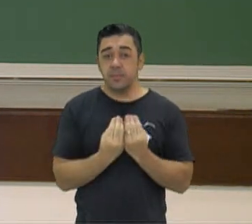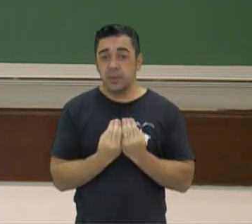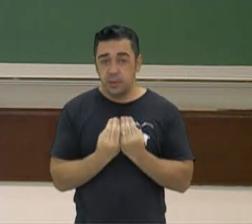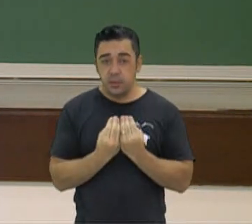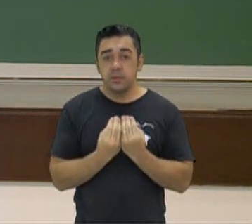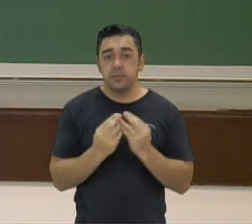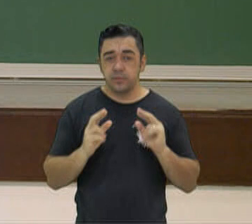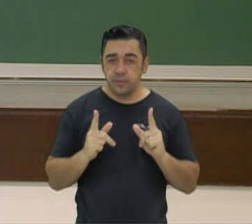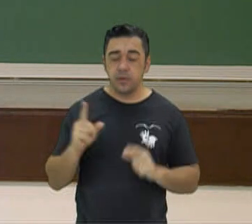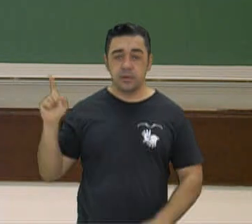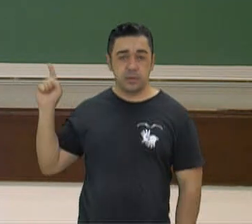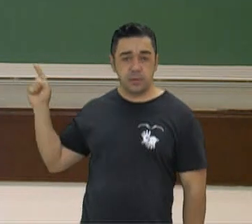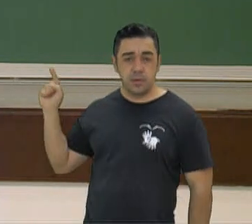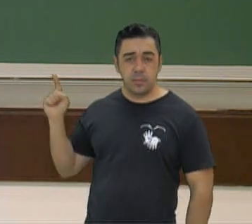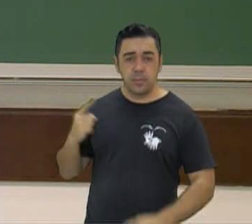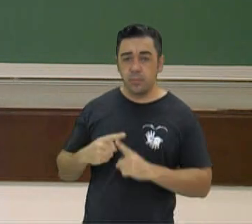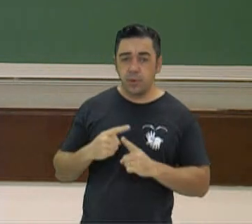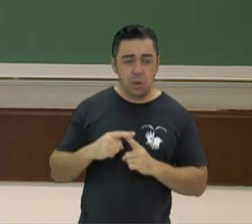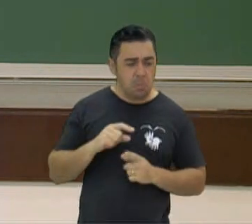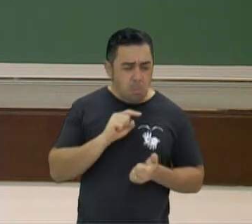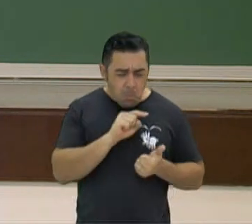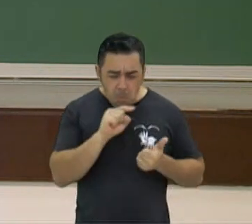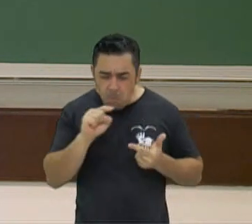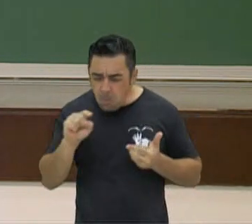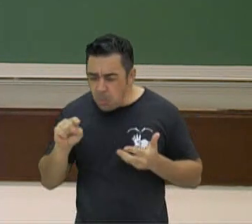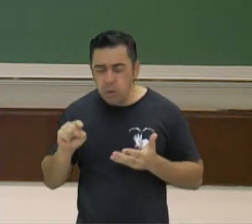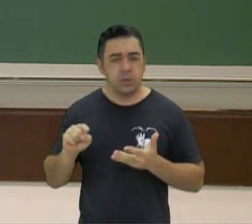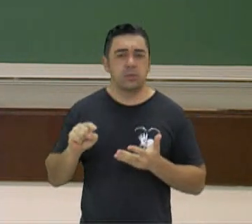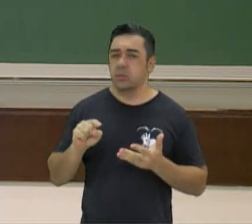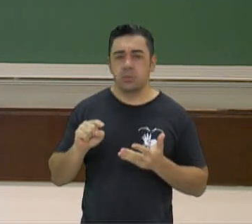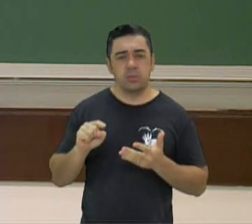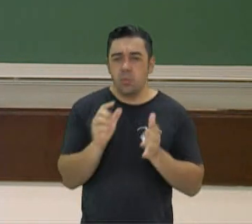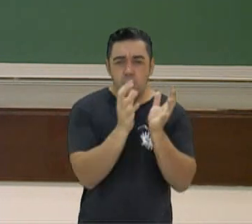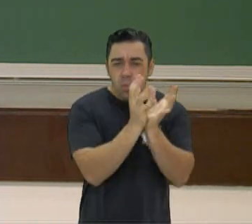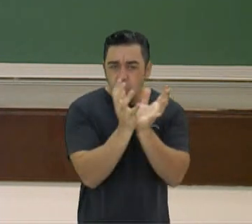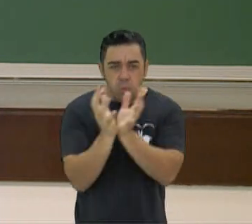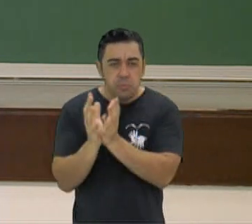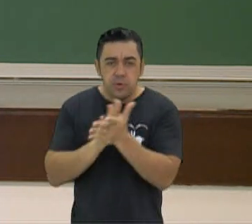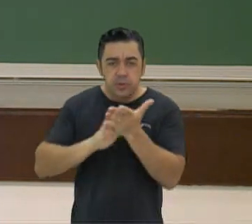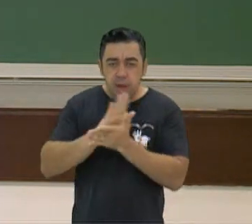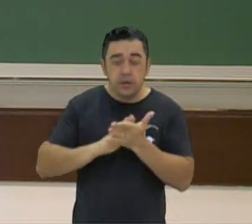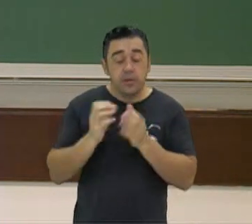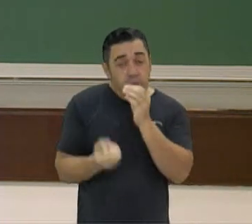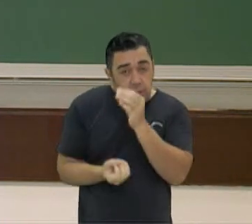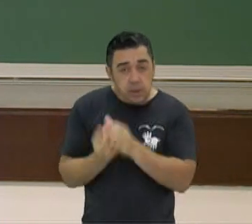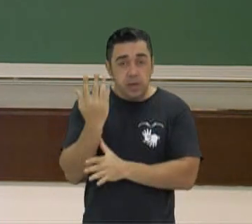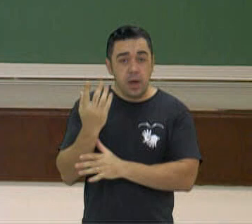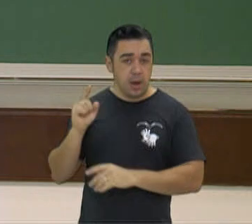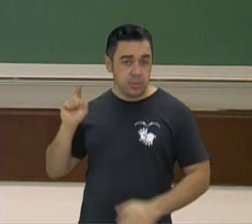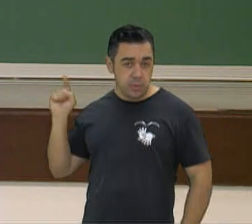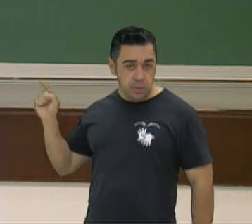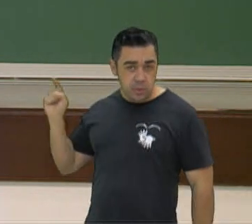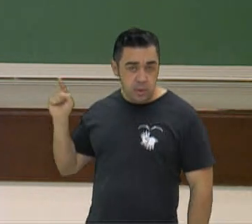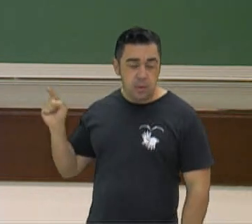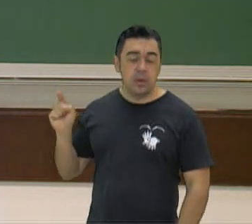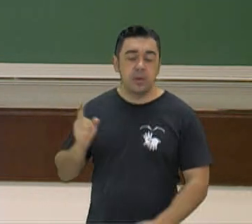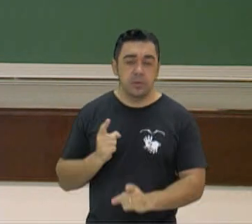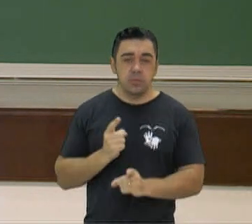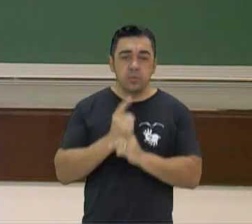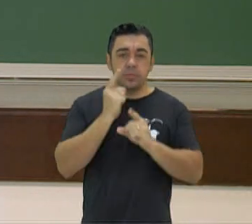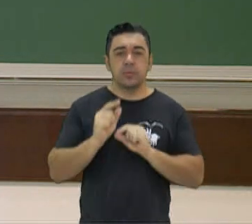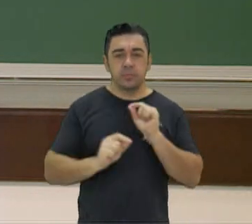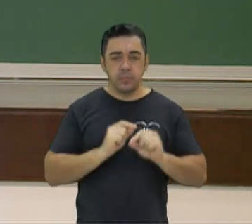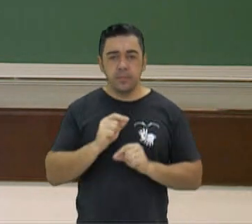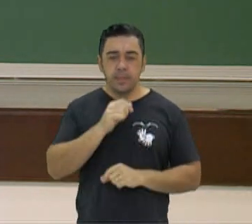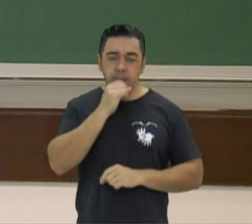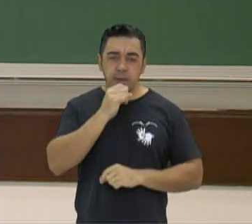né? Porque a espécie que ele descobriu não se encaixava em nenhuma das categorias. Então, foi criado para essa espécie, né? Para essas espécies que ele descobriu,